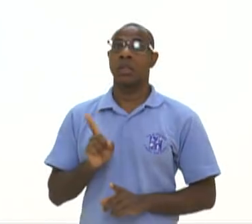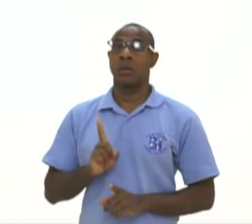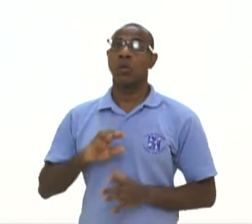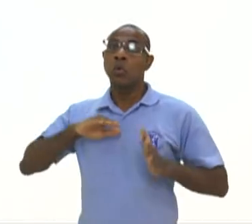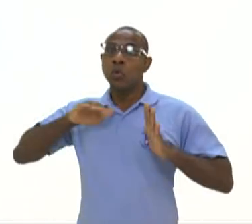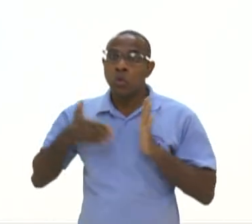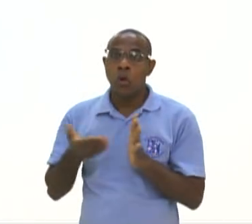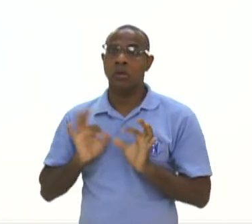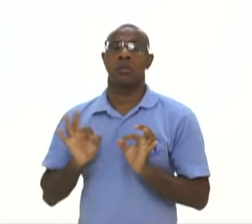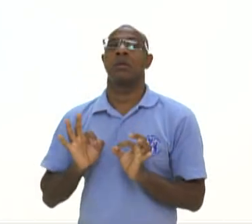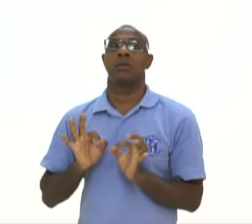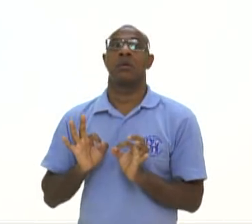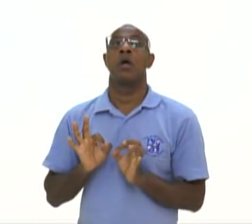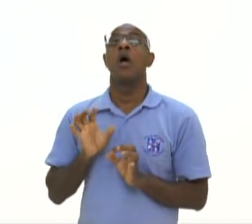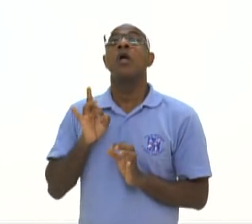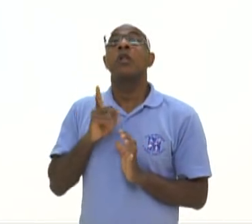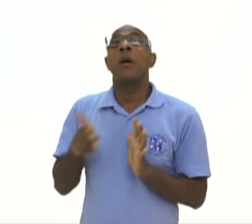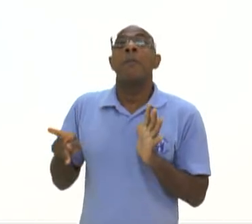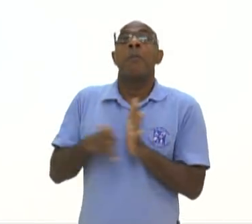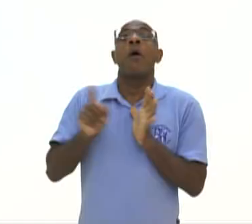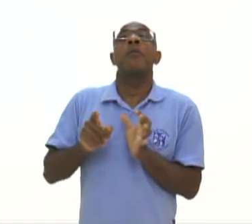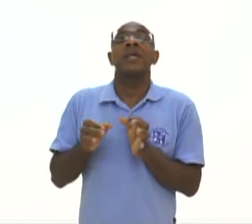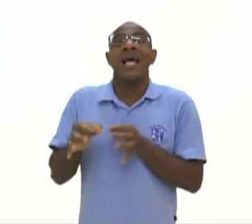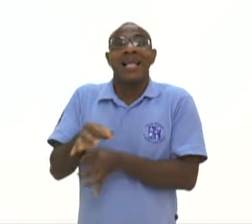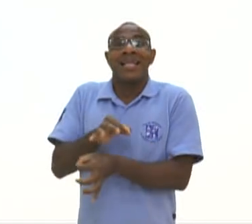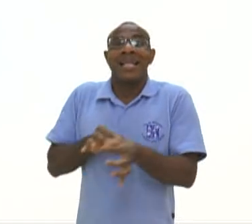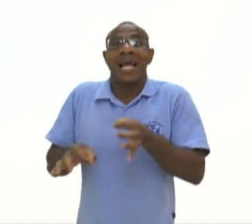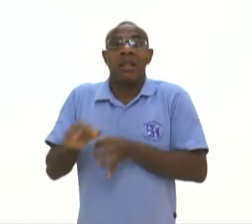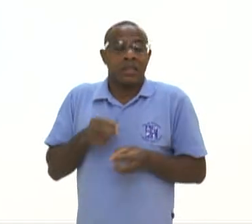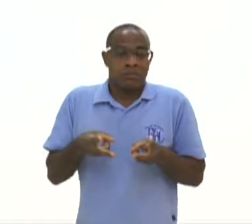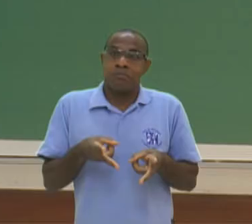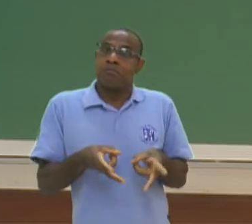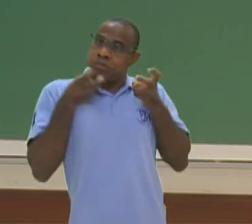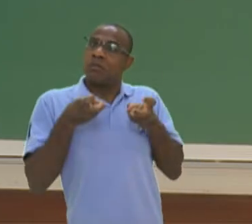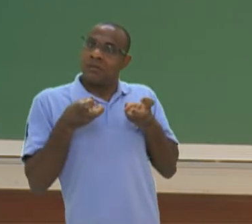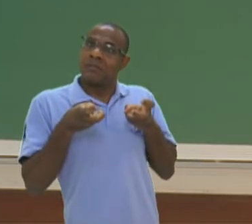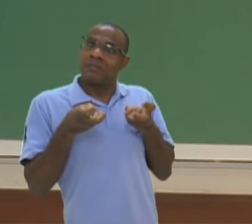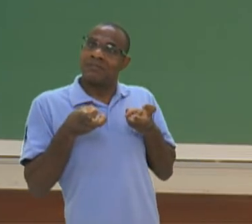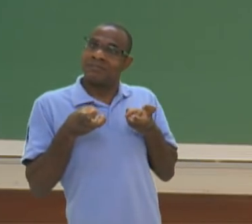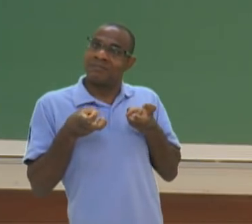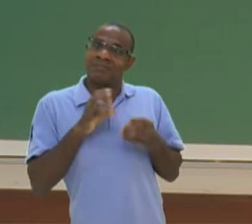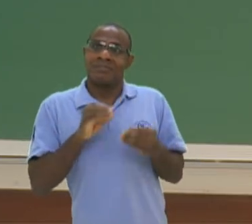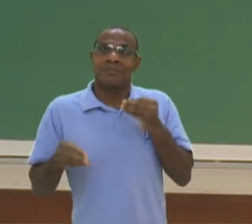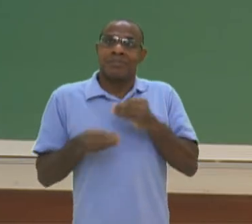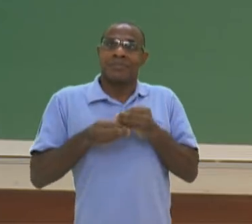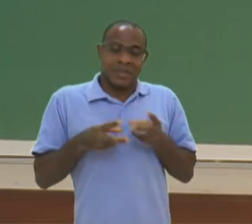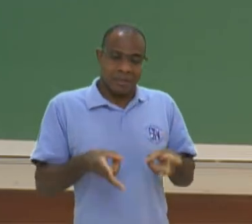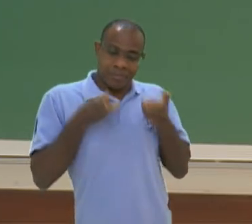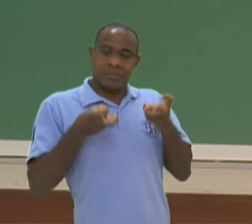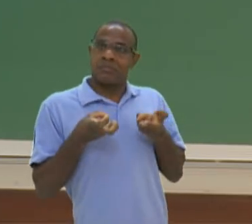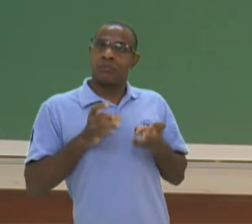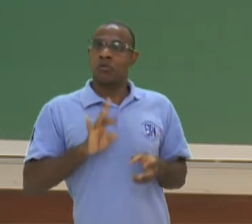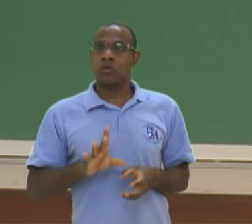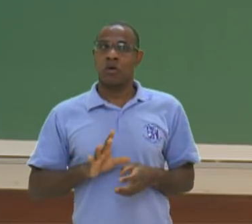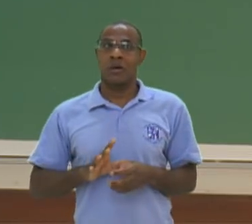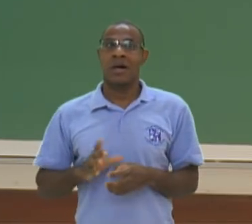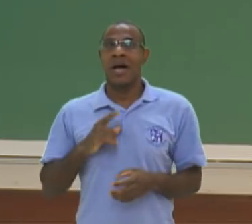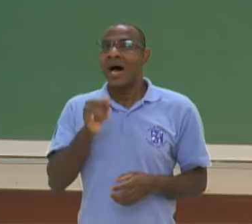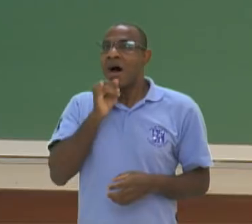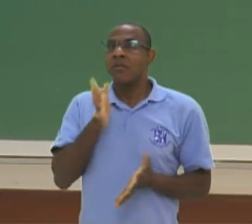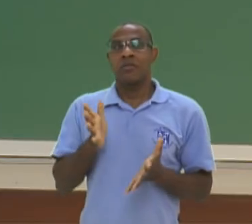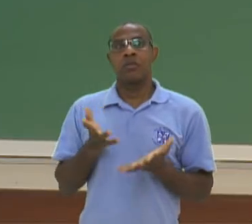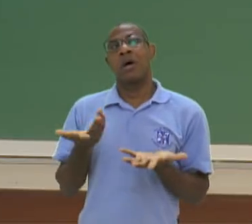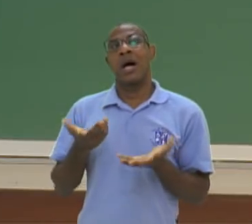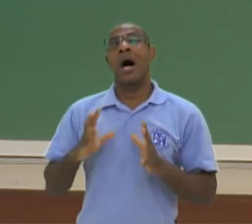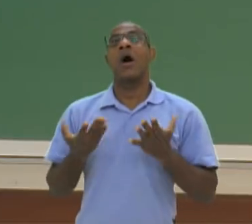células que têm os receptores. É como se fosse um encaixe, onde aquele hormônio vai se encaixar,